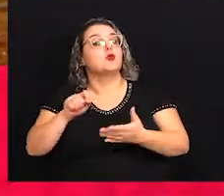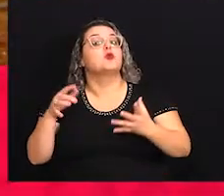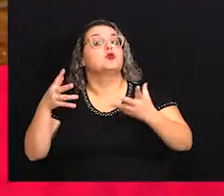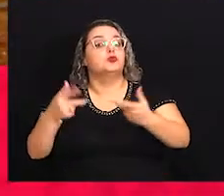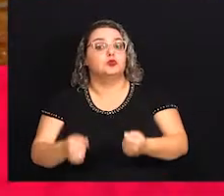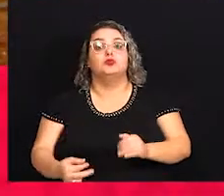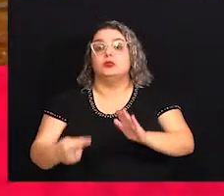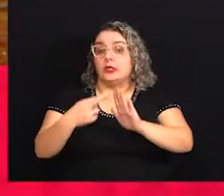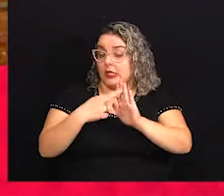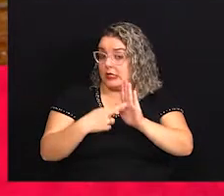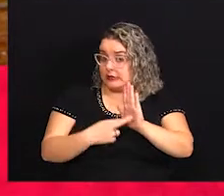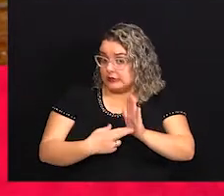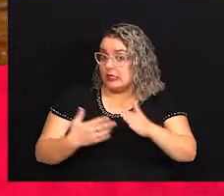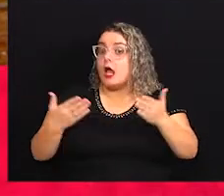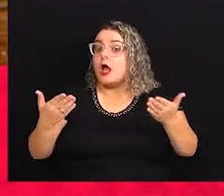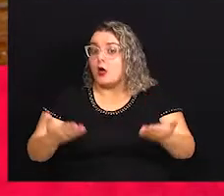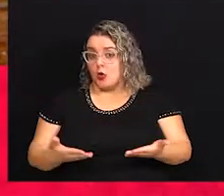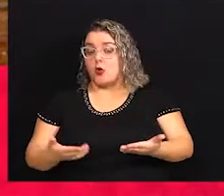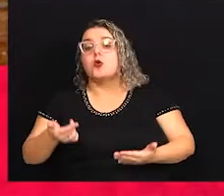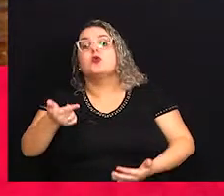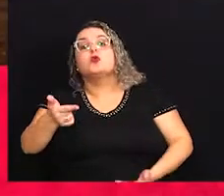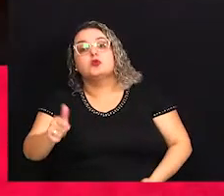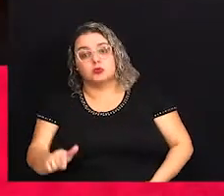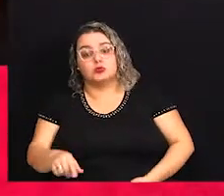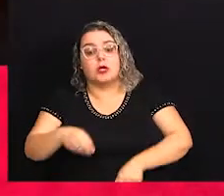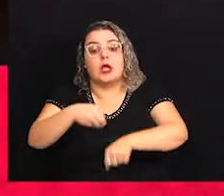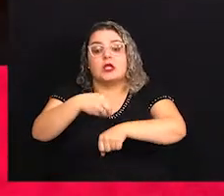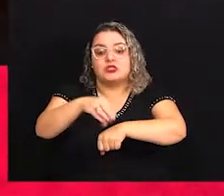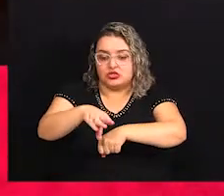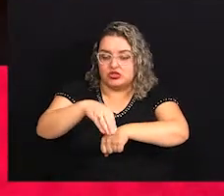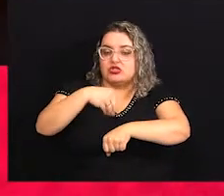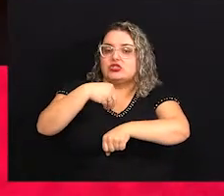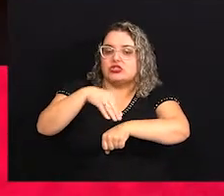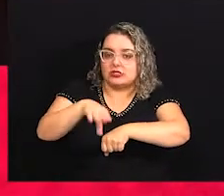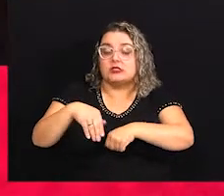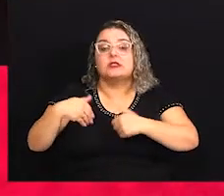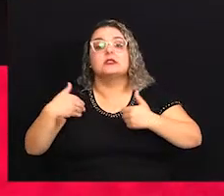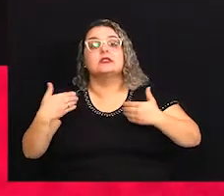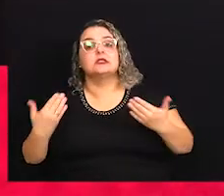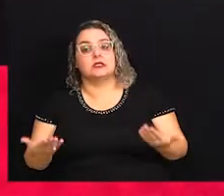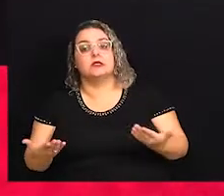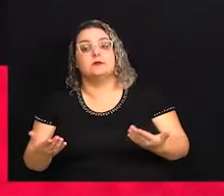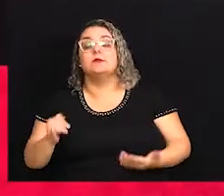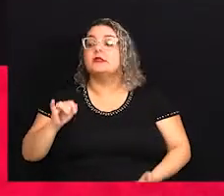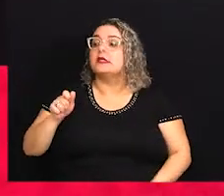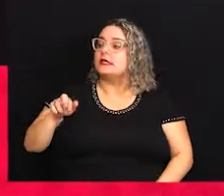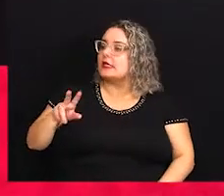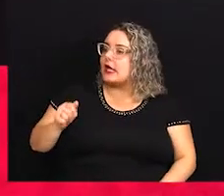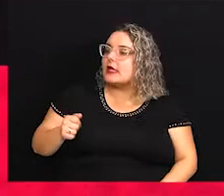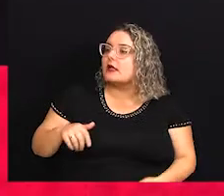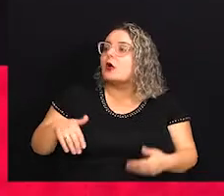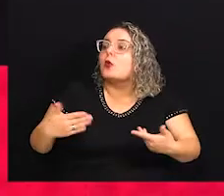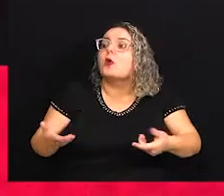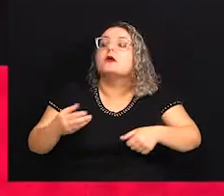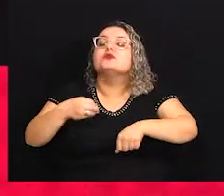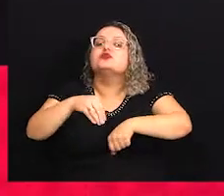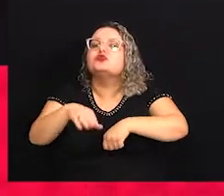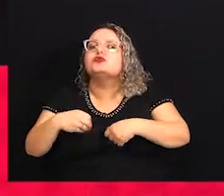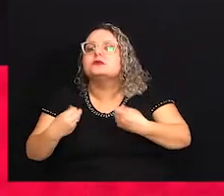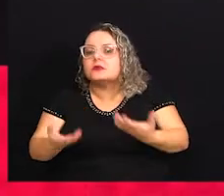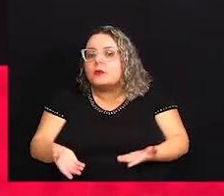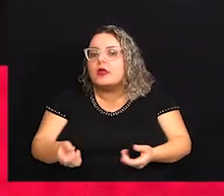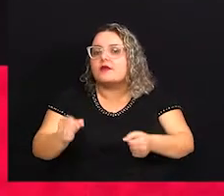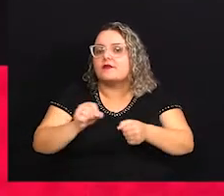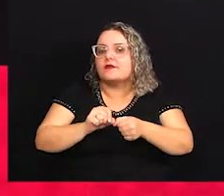Anotou tudo que vai na nossa receita, a gente segue aqui dando dicas. E aí, Yara, que dica você daria